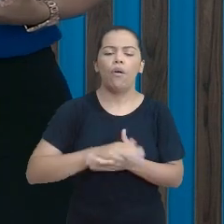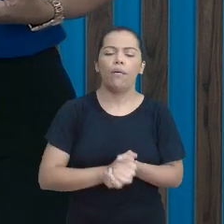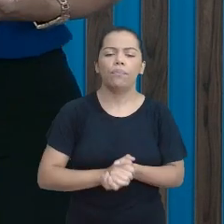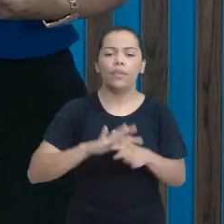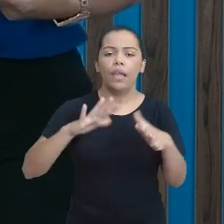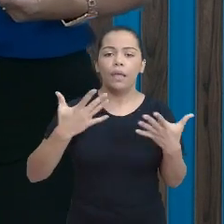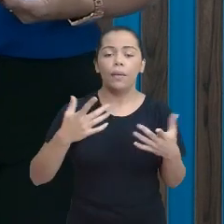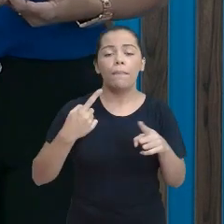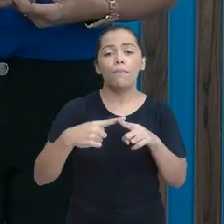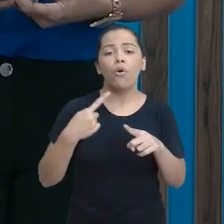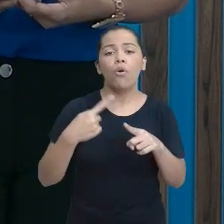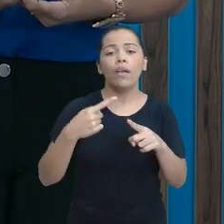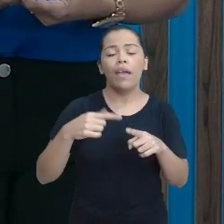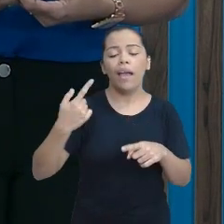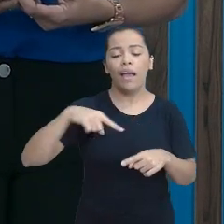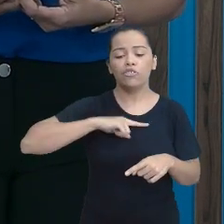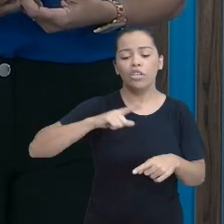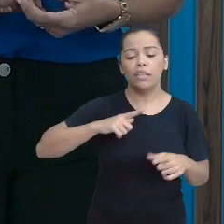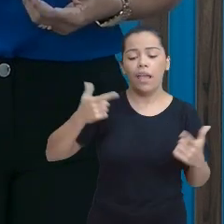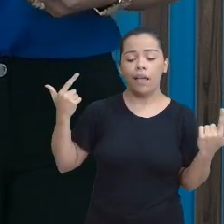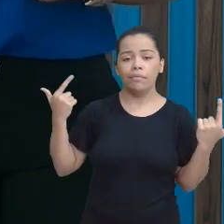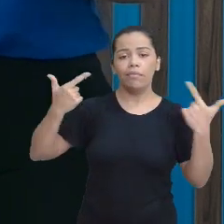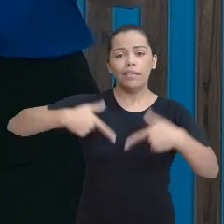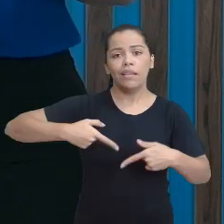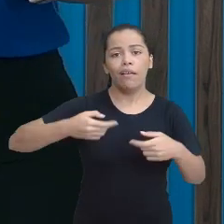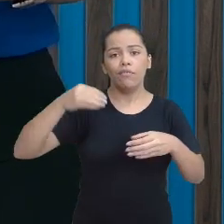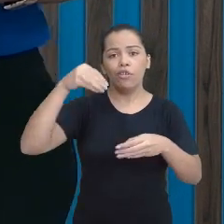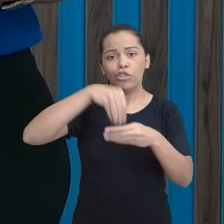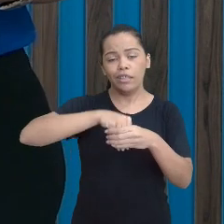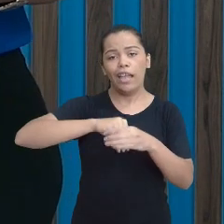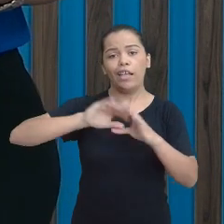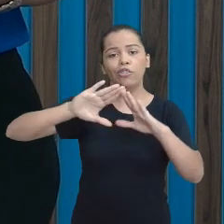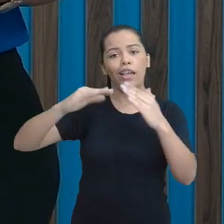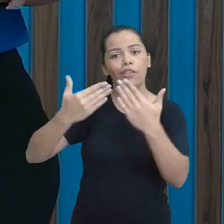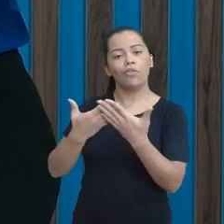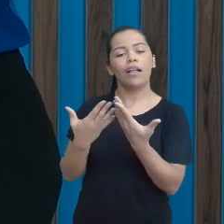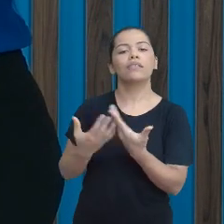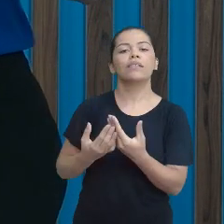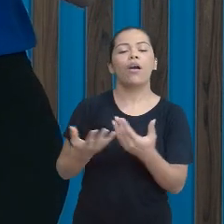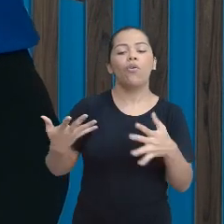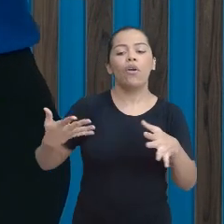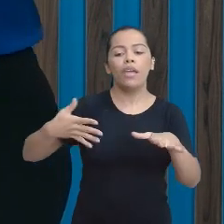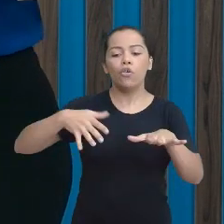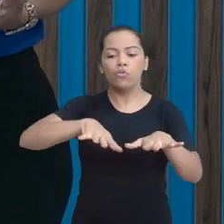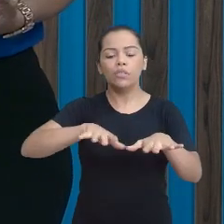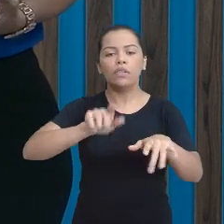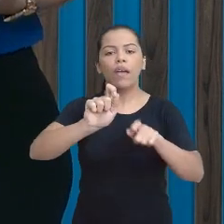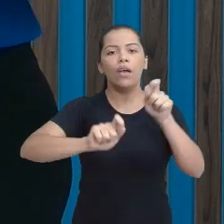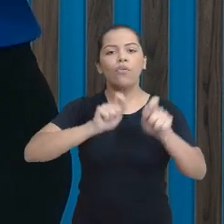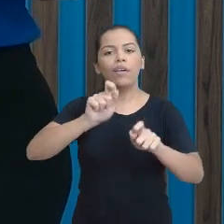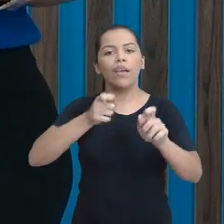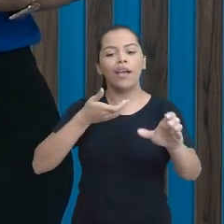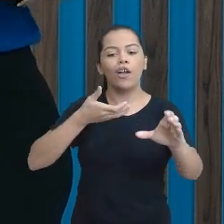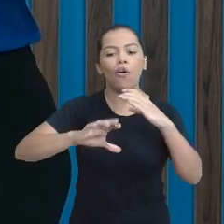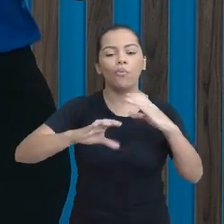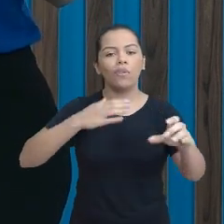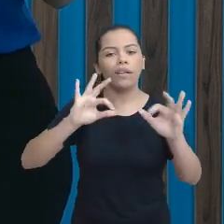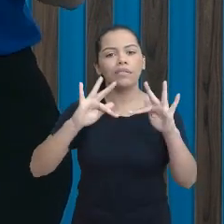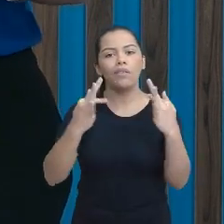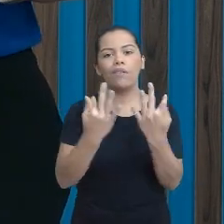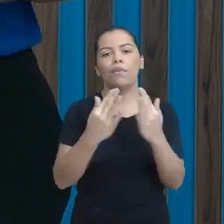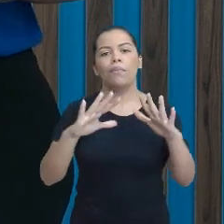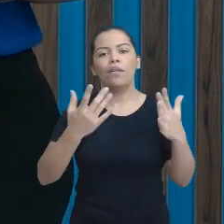grandes desafios que a gente tem na educação inclusiva é a comunicação com a família. Então, se a gente fala de bem-estar, a gente entende que